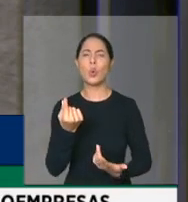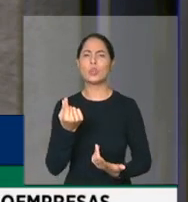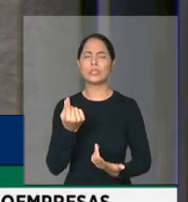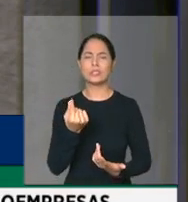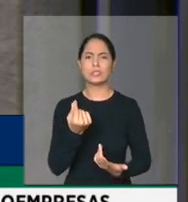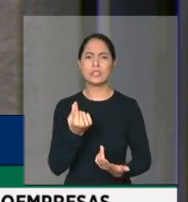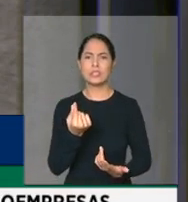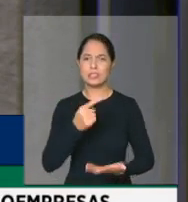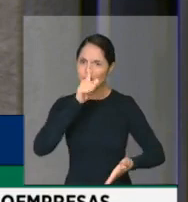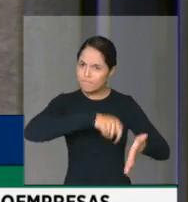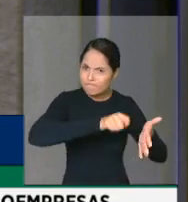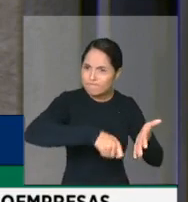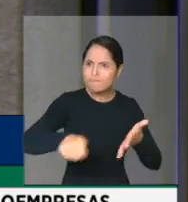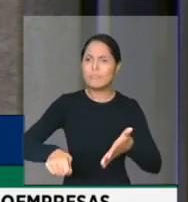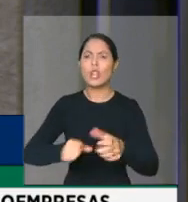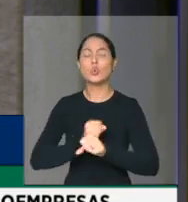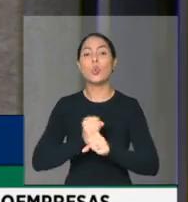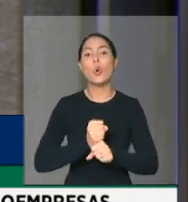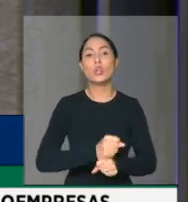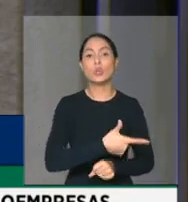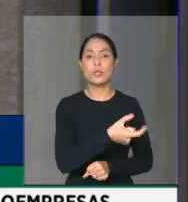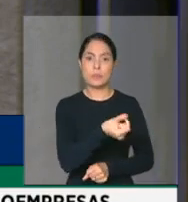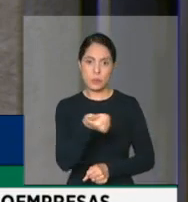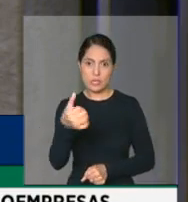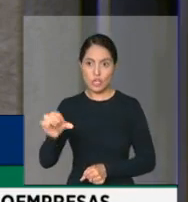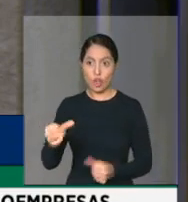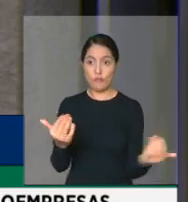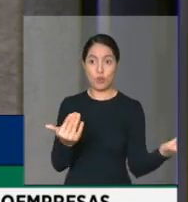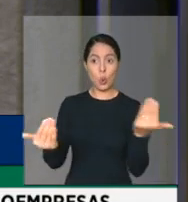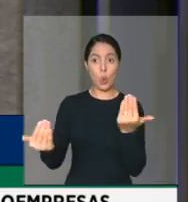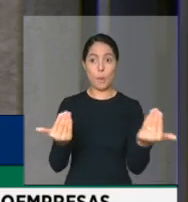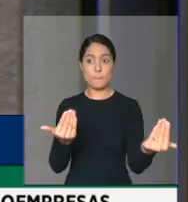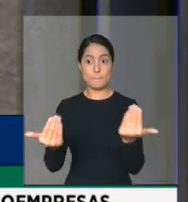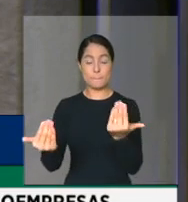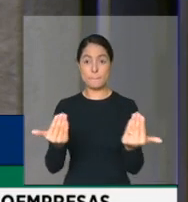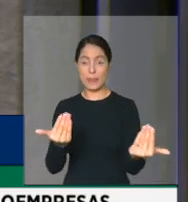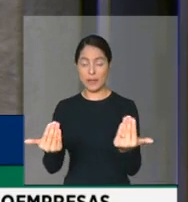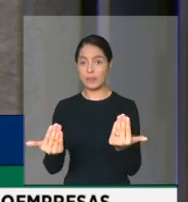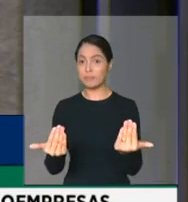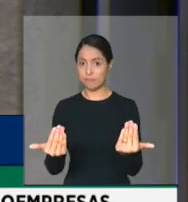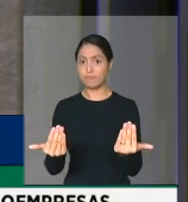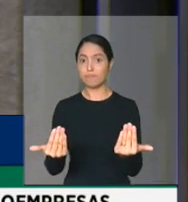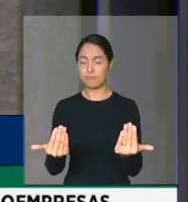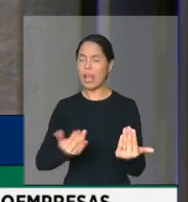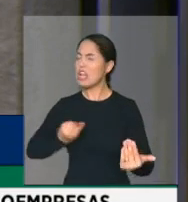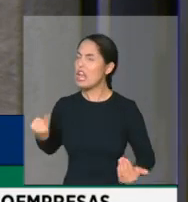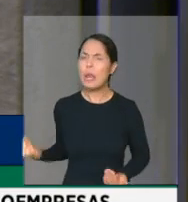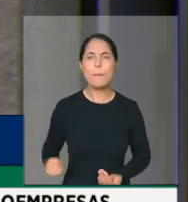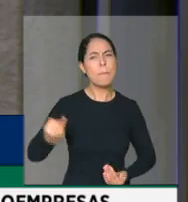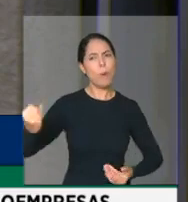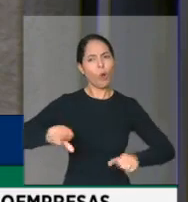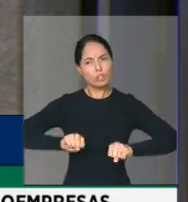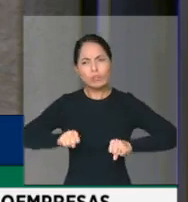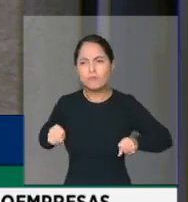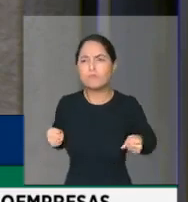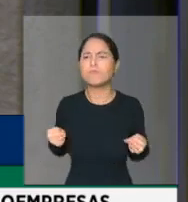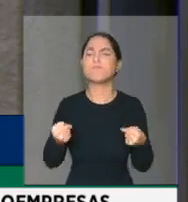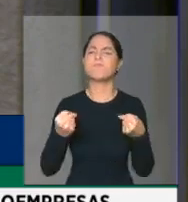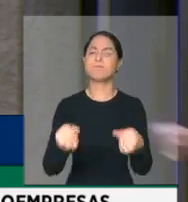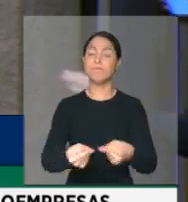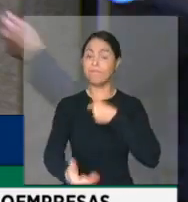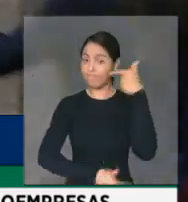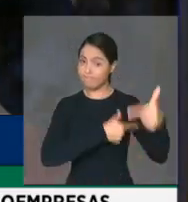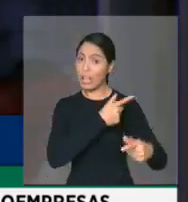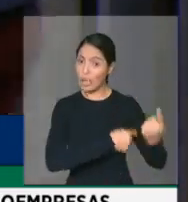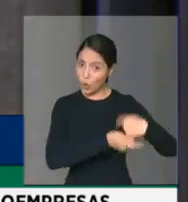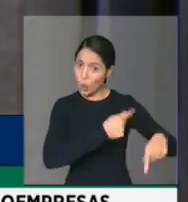em 2019. Paralelo a isso, a força e a importância da atividade econômica dos pequenos negócios